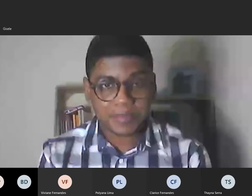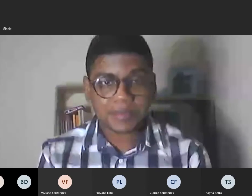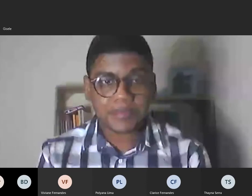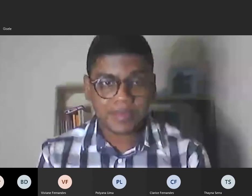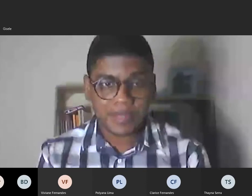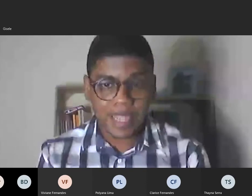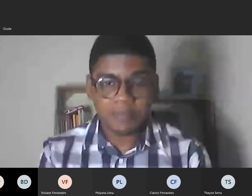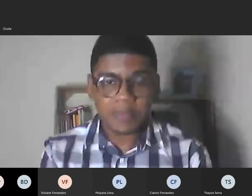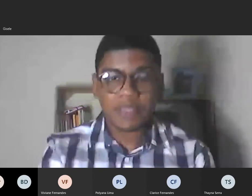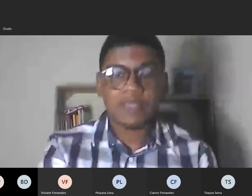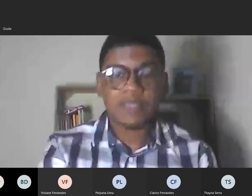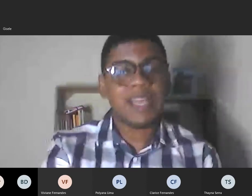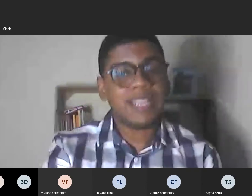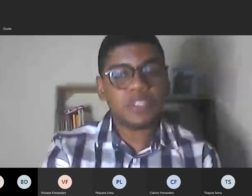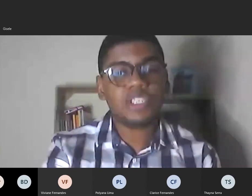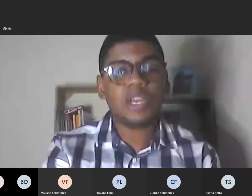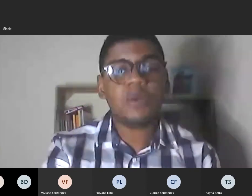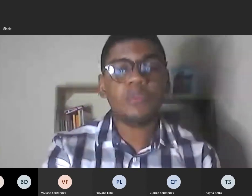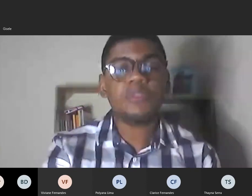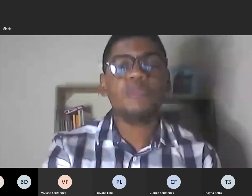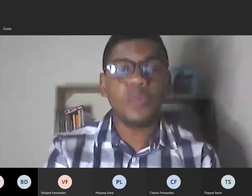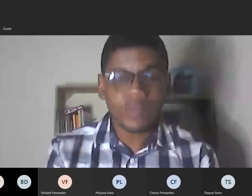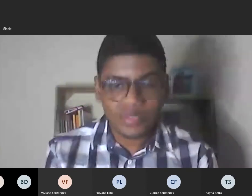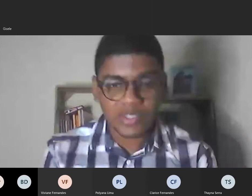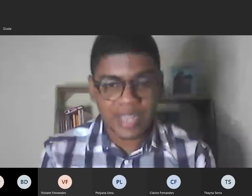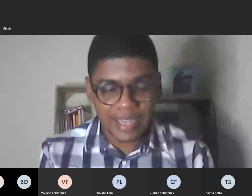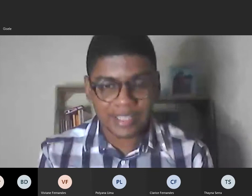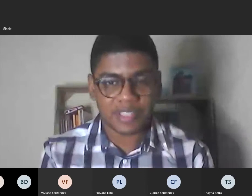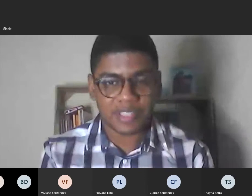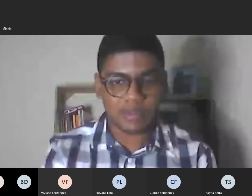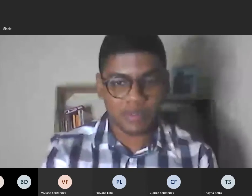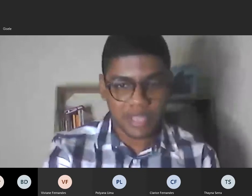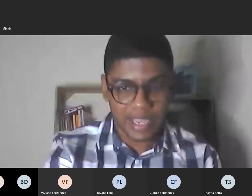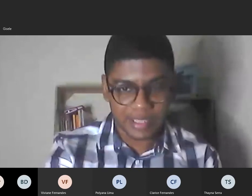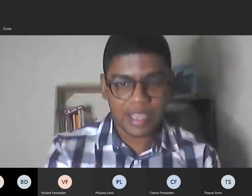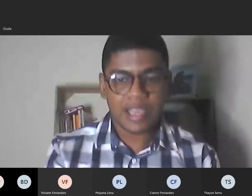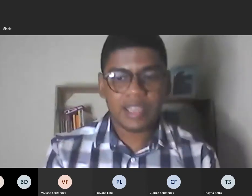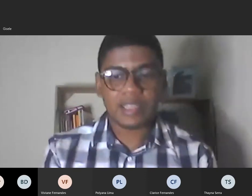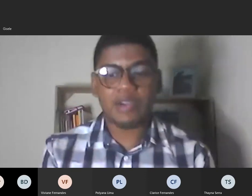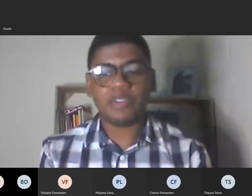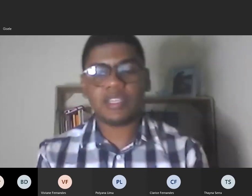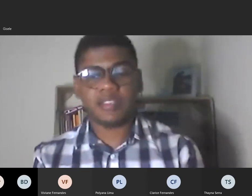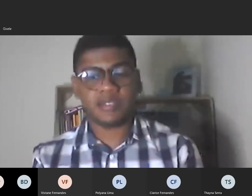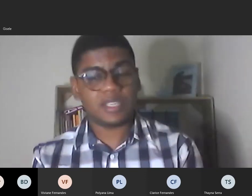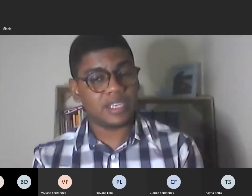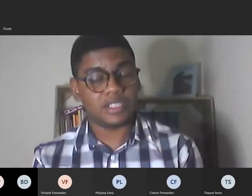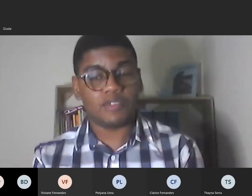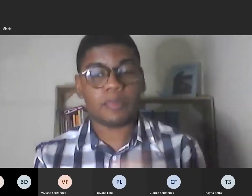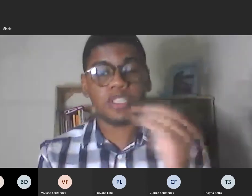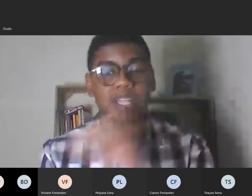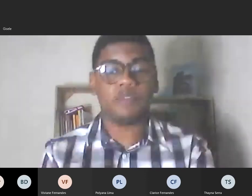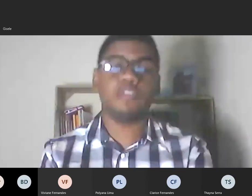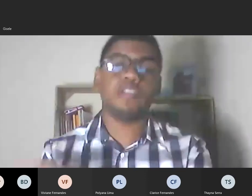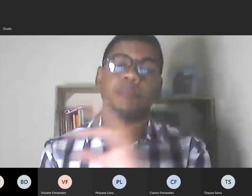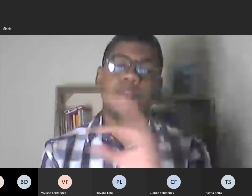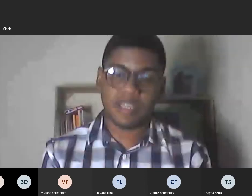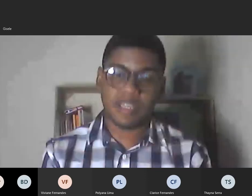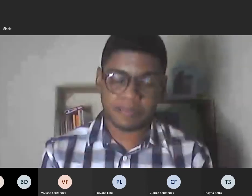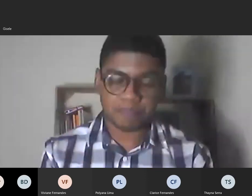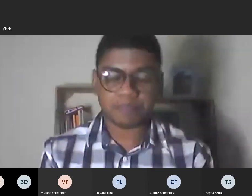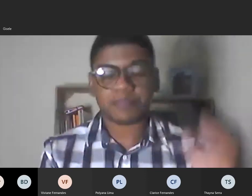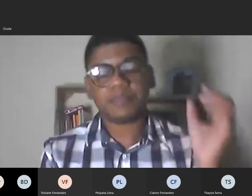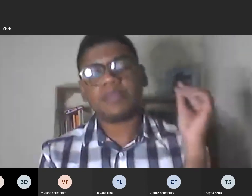conhecem. Tá? Na realidade, vão existir muitos sinais que vocês não conhecem. Então, eu vou tentar fazer o seguinte. Eu vou projetar o